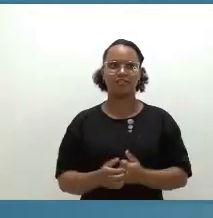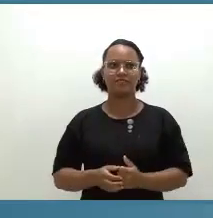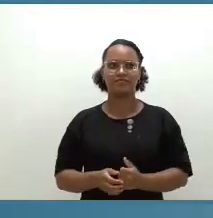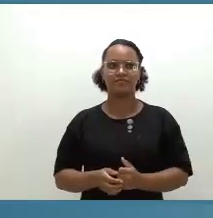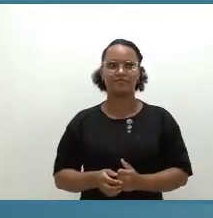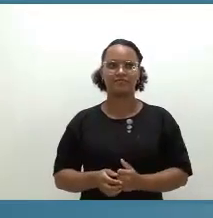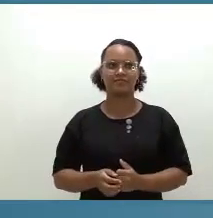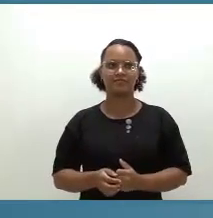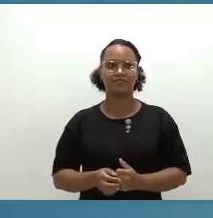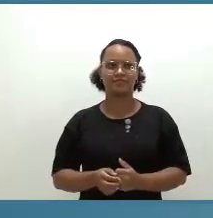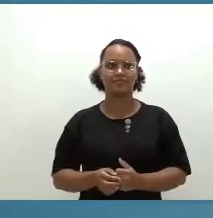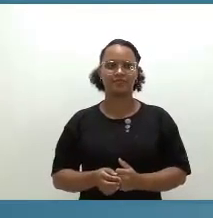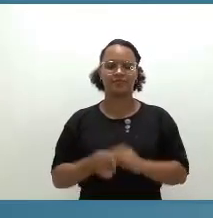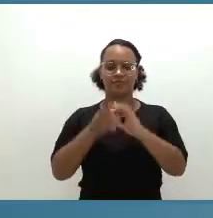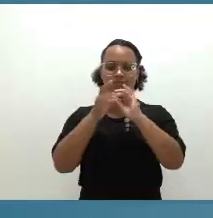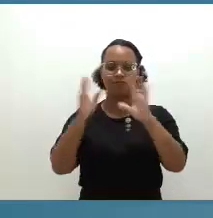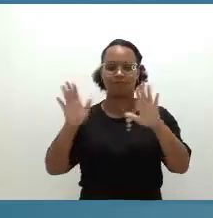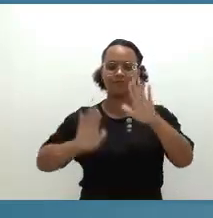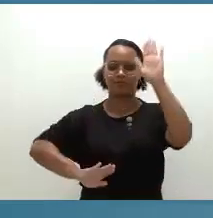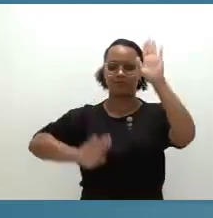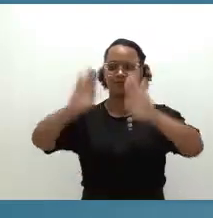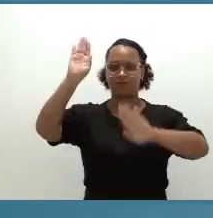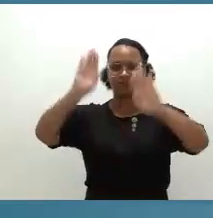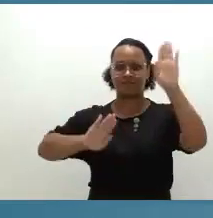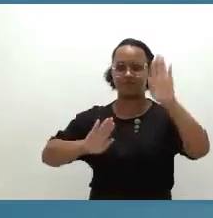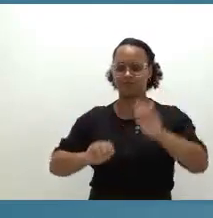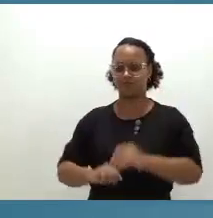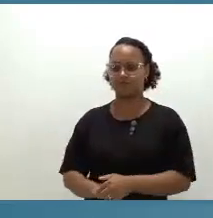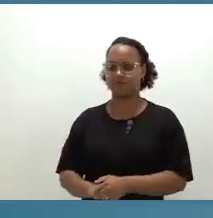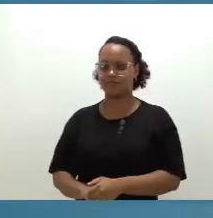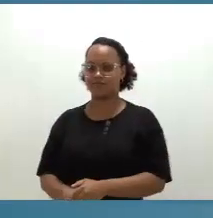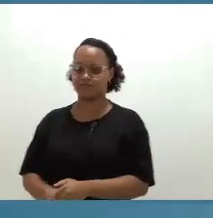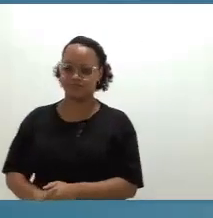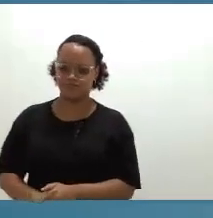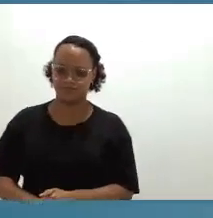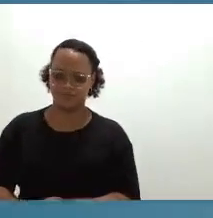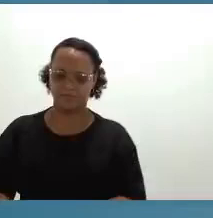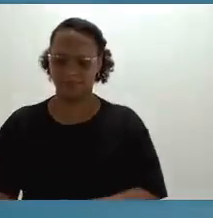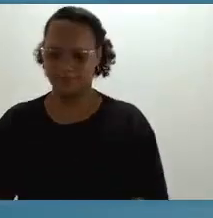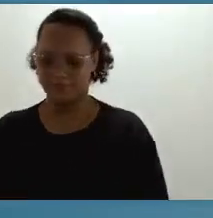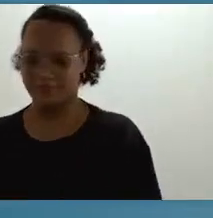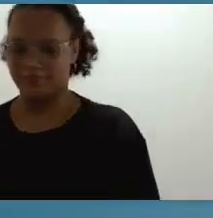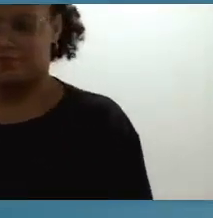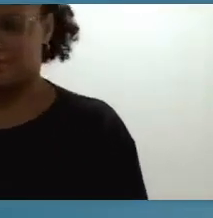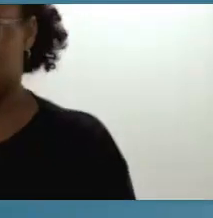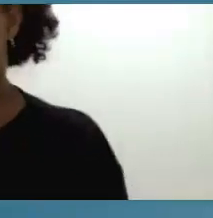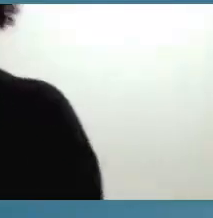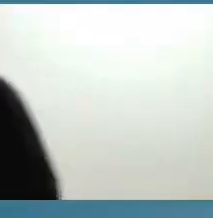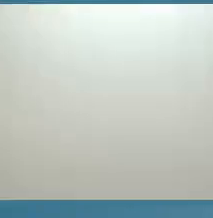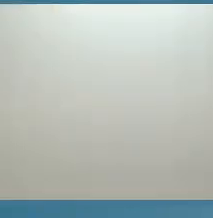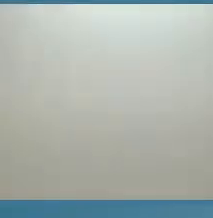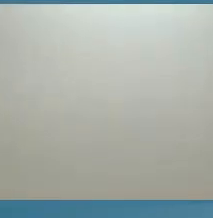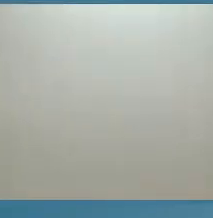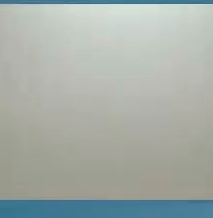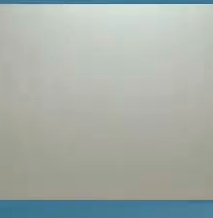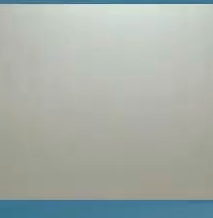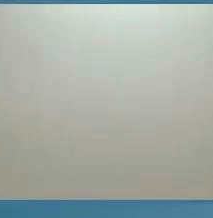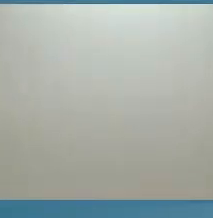Continua facultada a palavra. Pois não, desembargador Roberto Moura. Pois